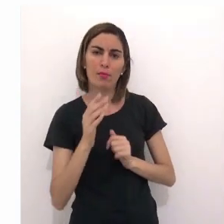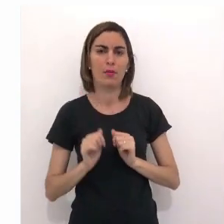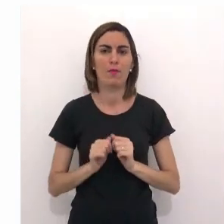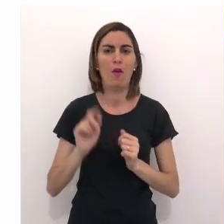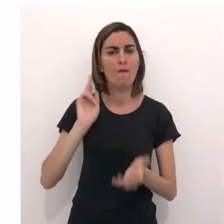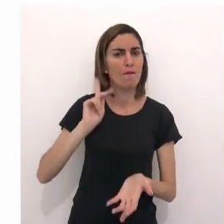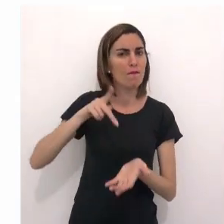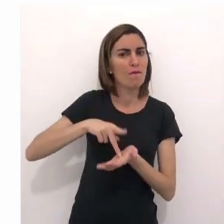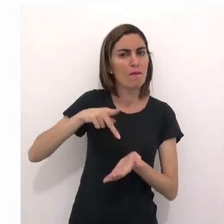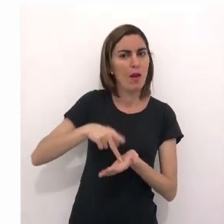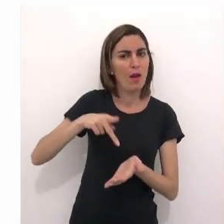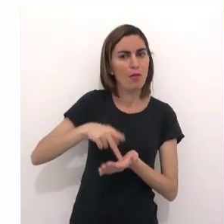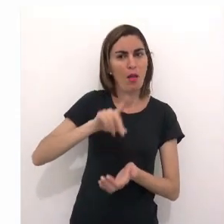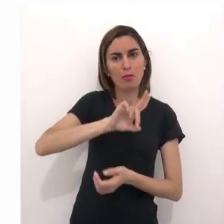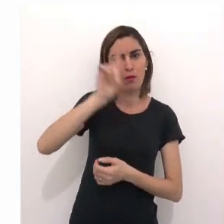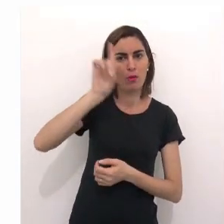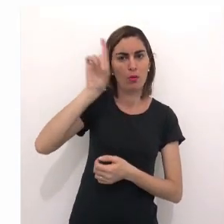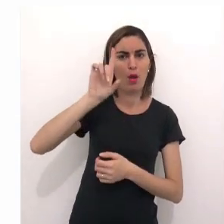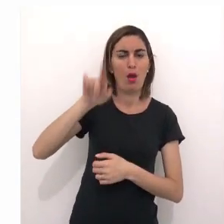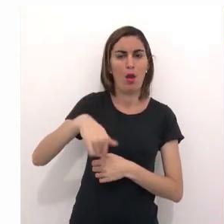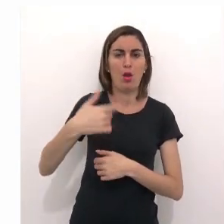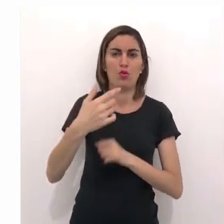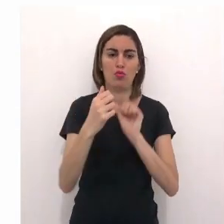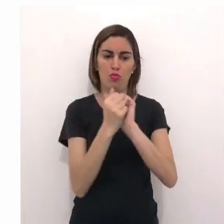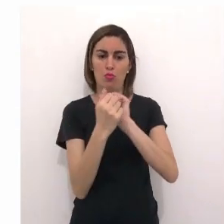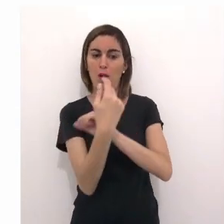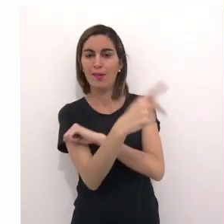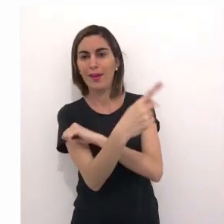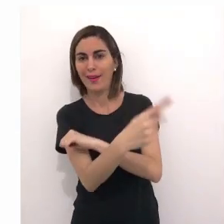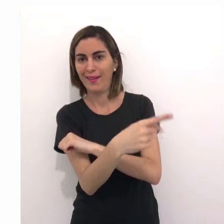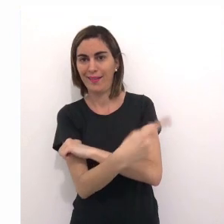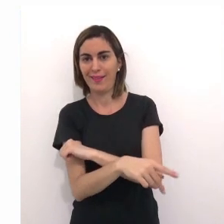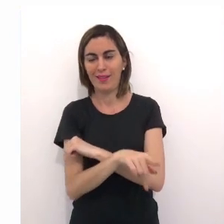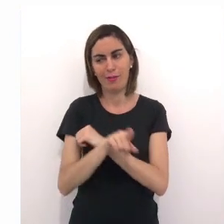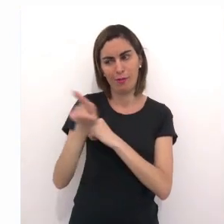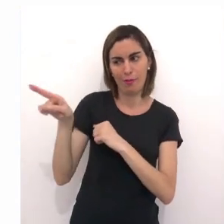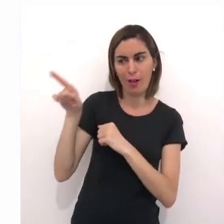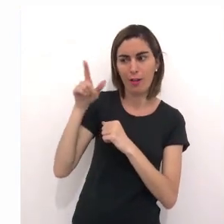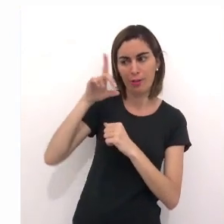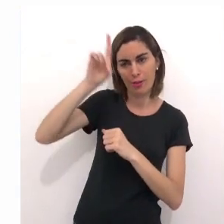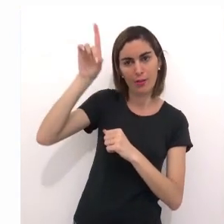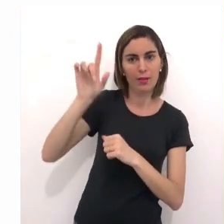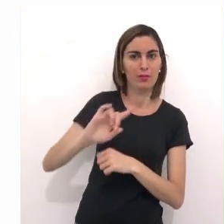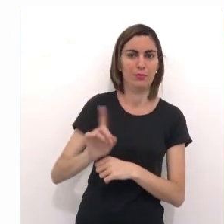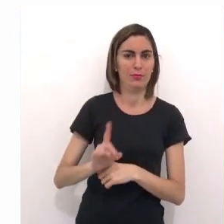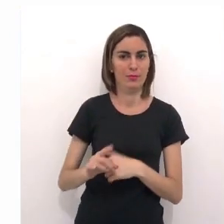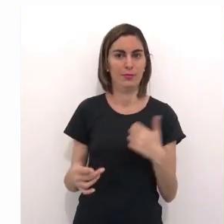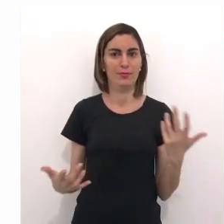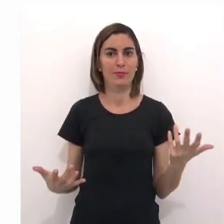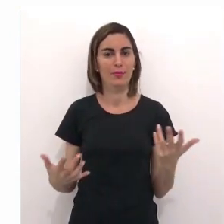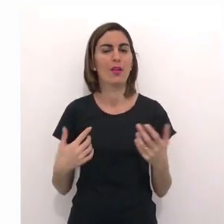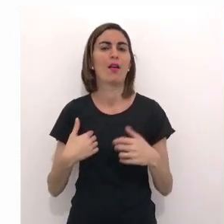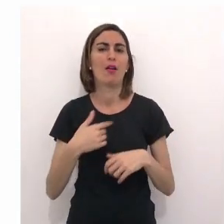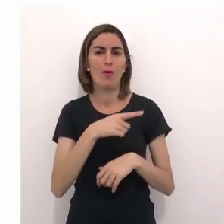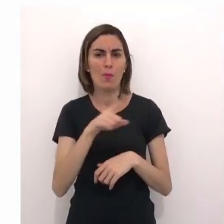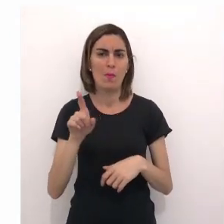verdadeiro Deus está com eles. Nestas peças, o mal era vencido